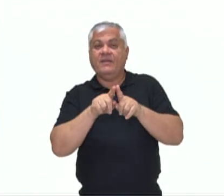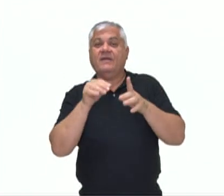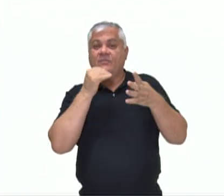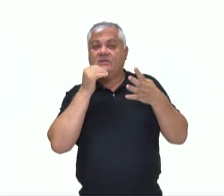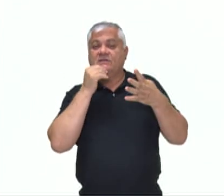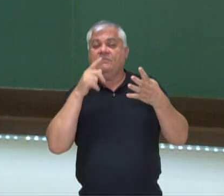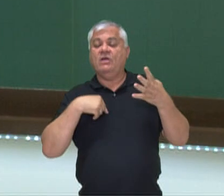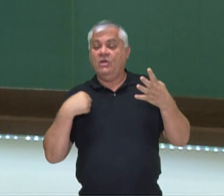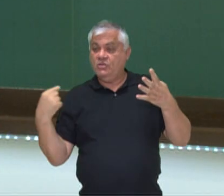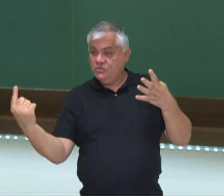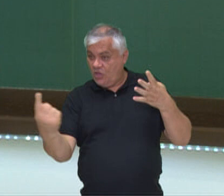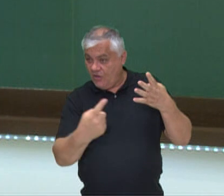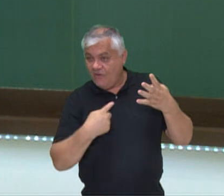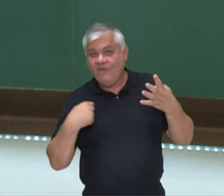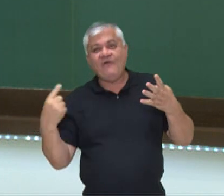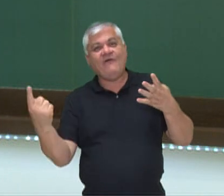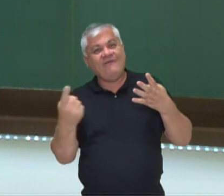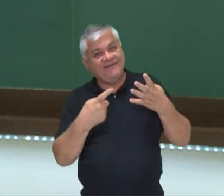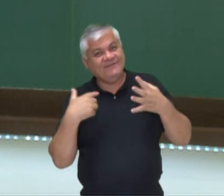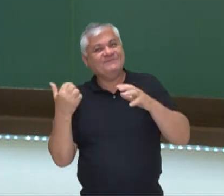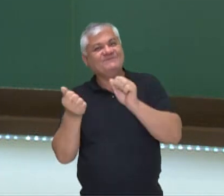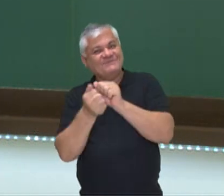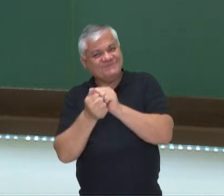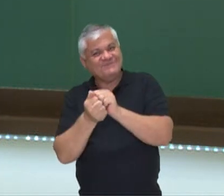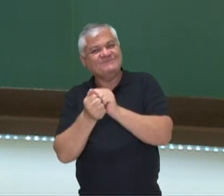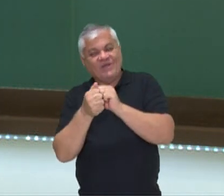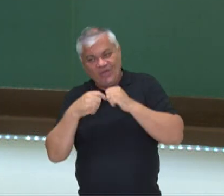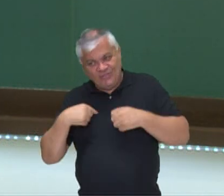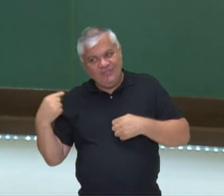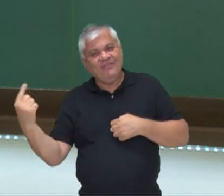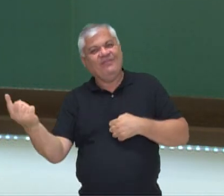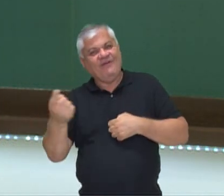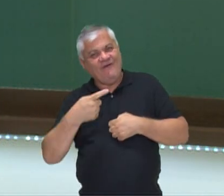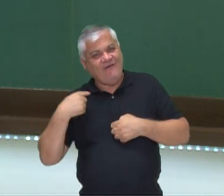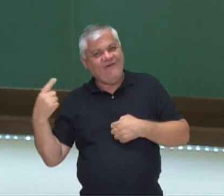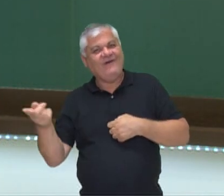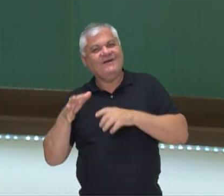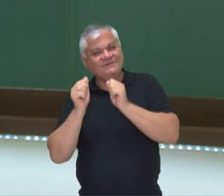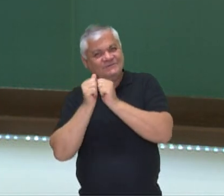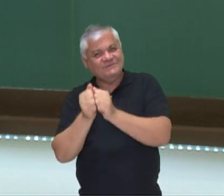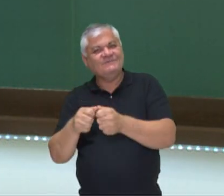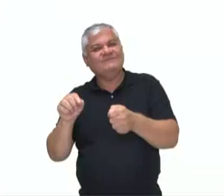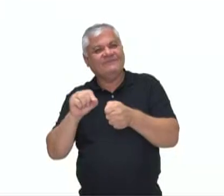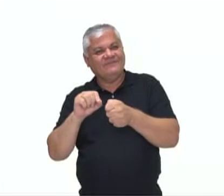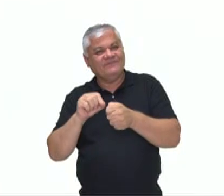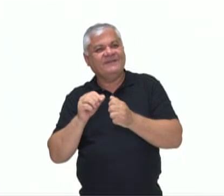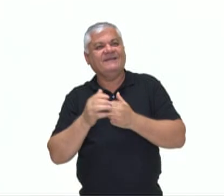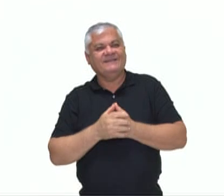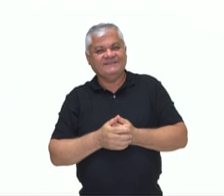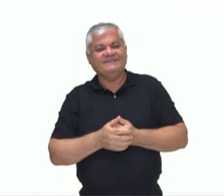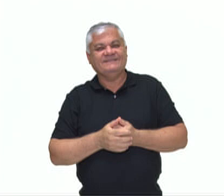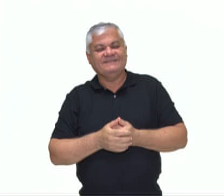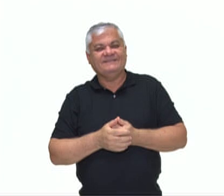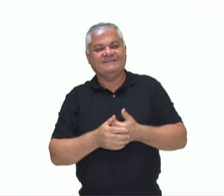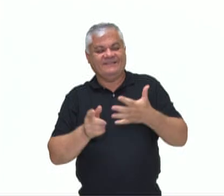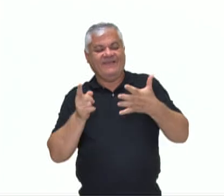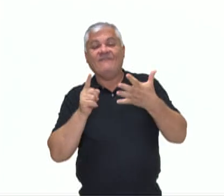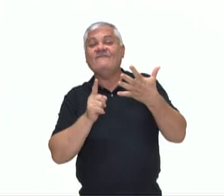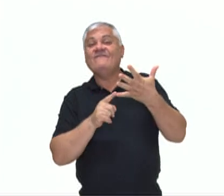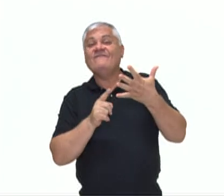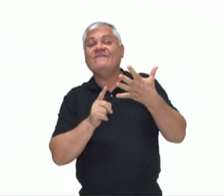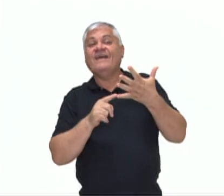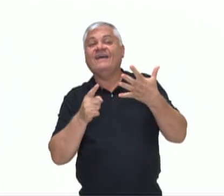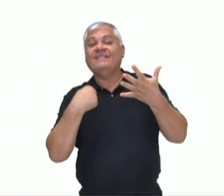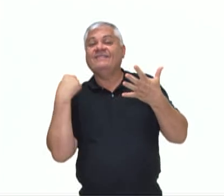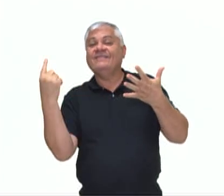inclusive colocar as pessoas junto a você no grupo, falar nós iremos fazer. We hope we,